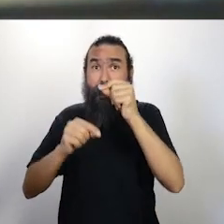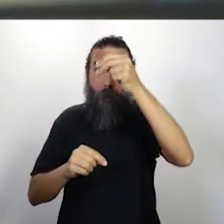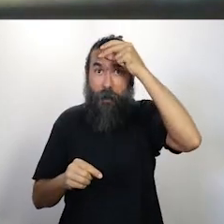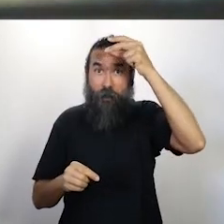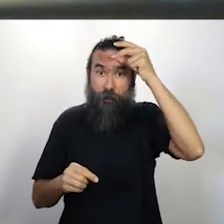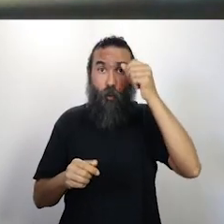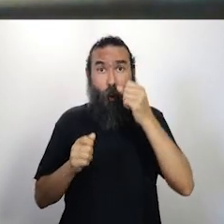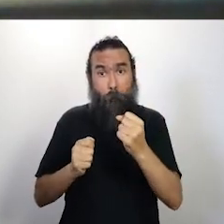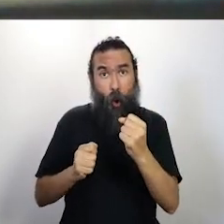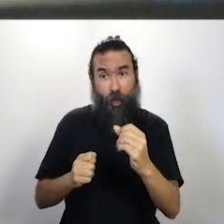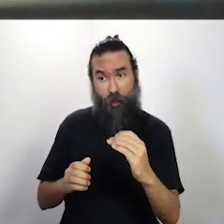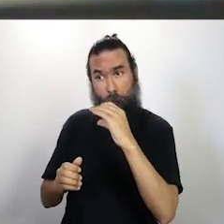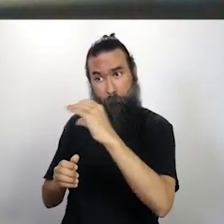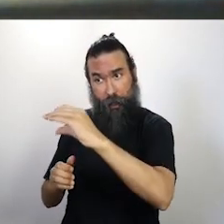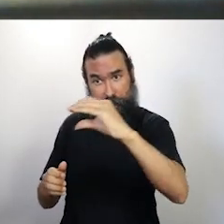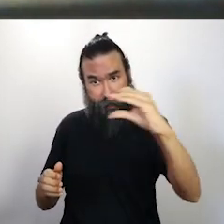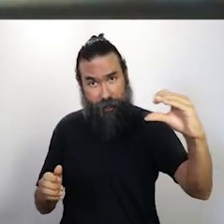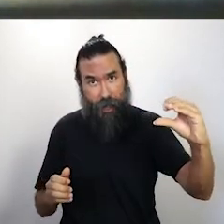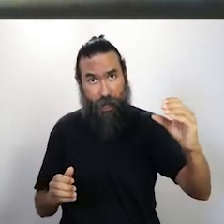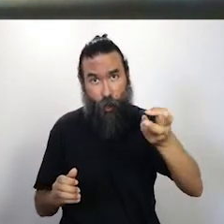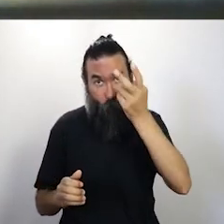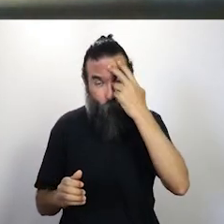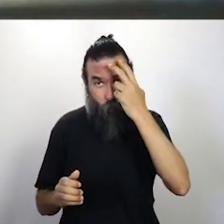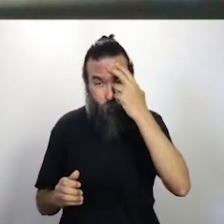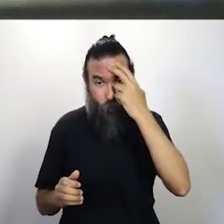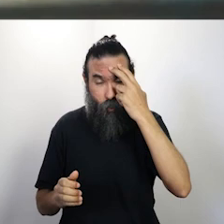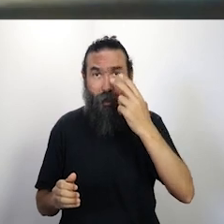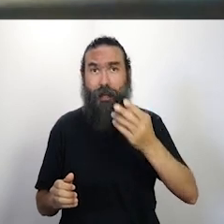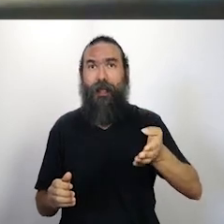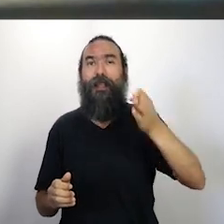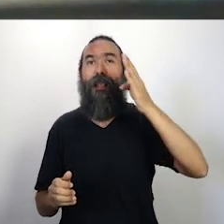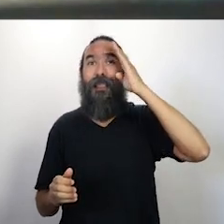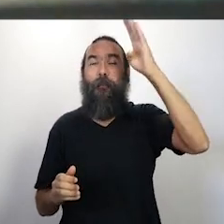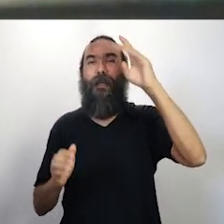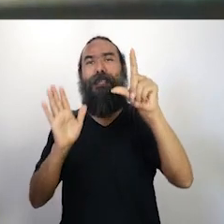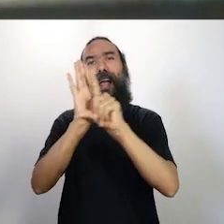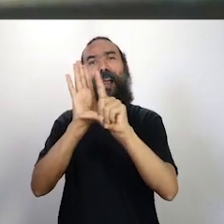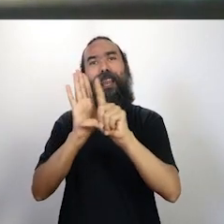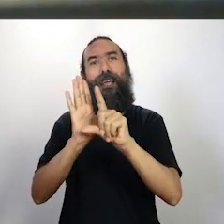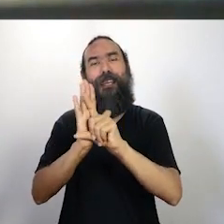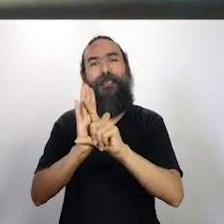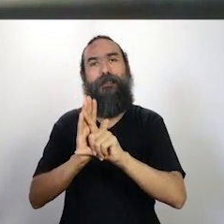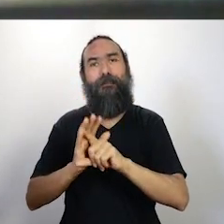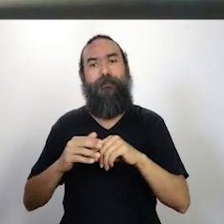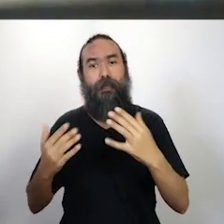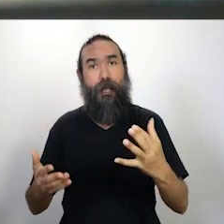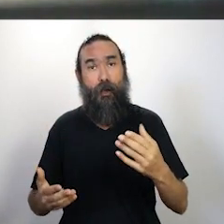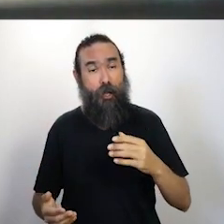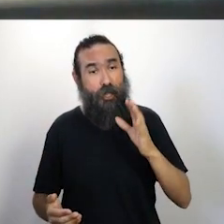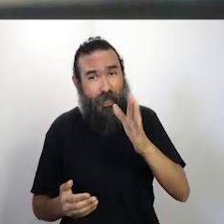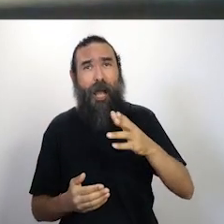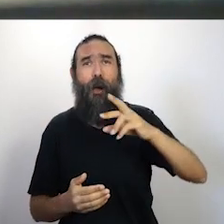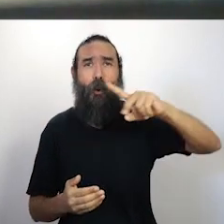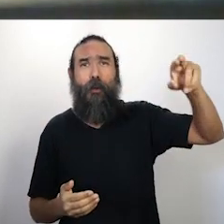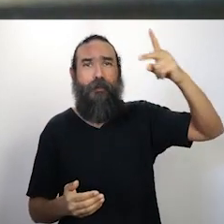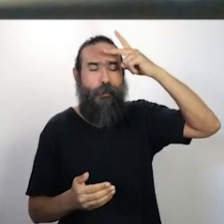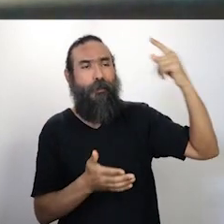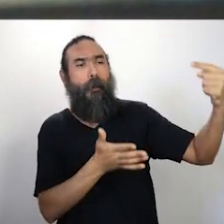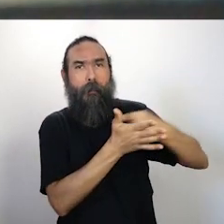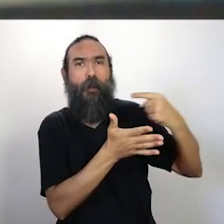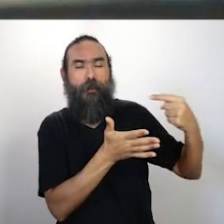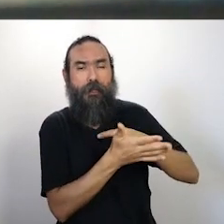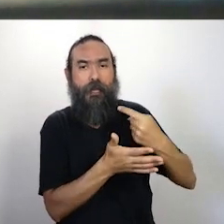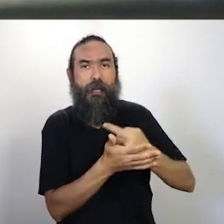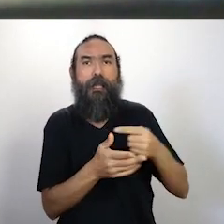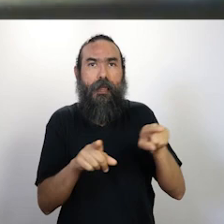isso depende realmente dos entes federados eu recebi três perguntas essa semana sobre esse item e inclusive